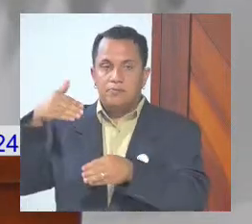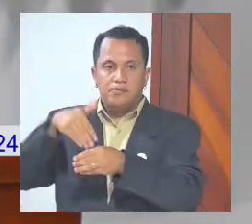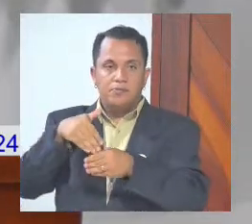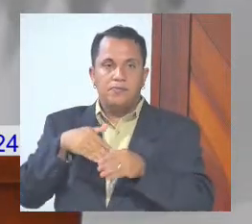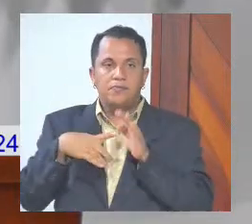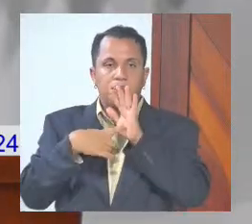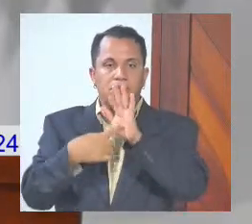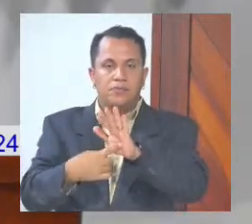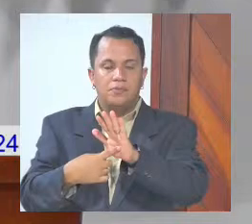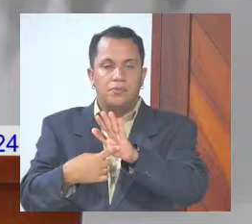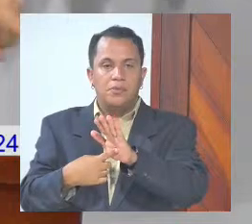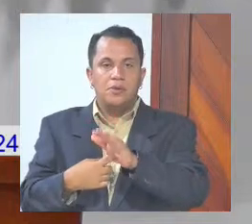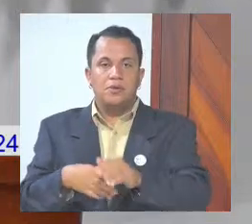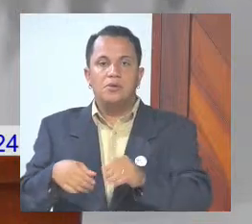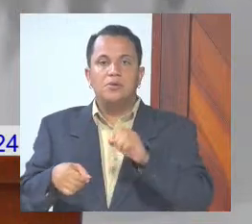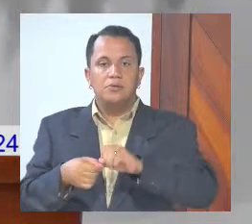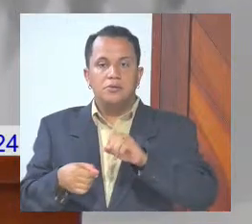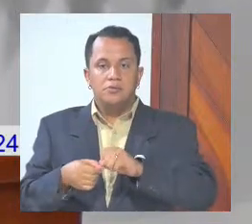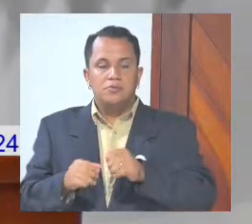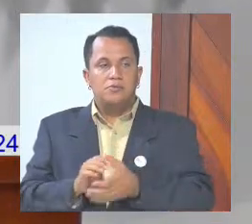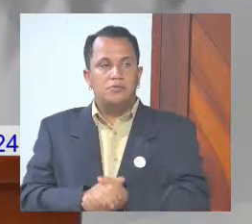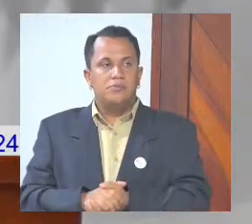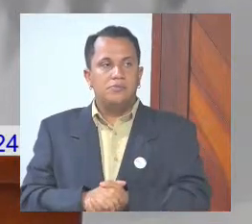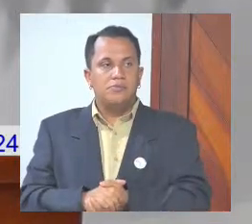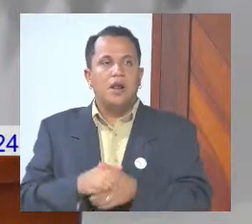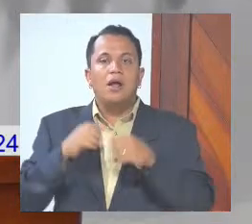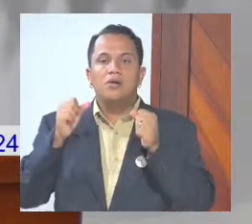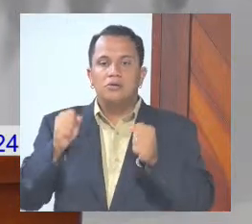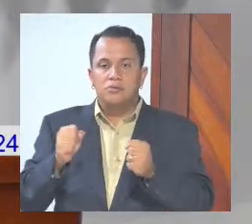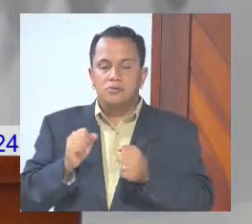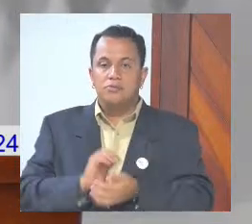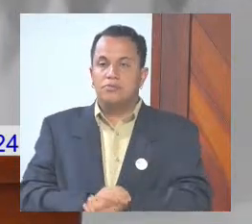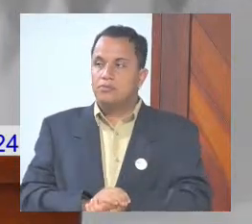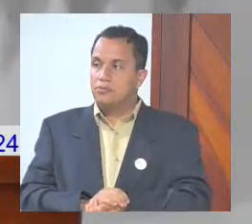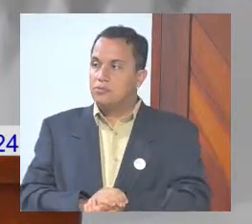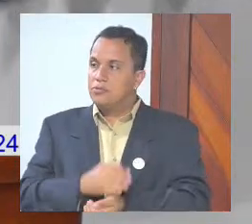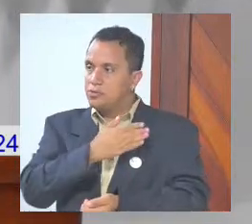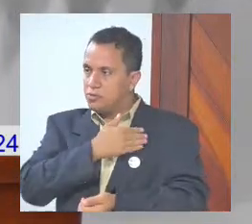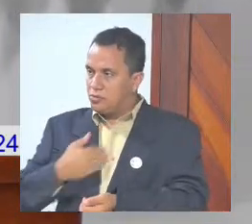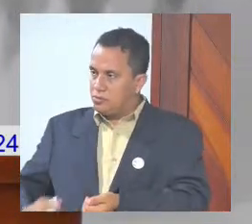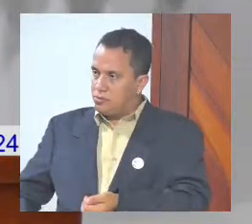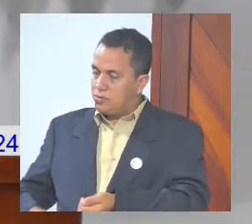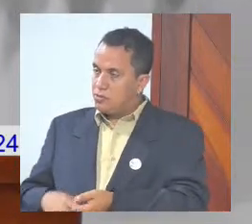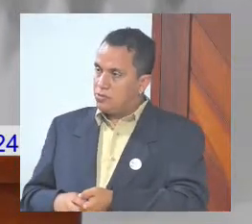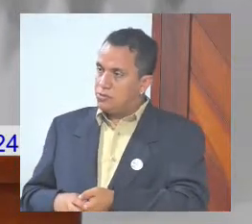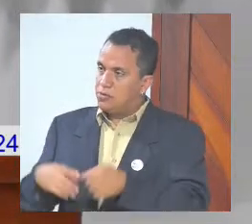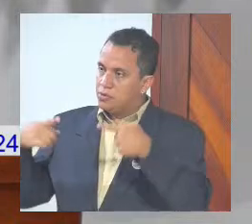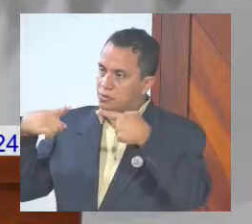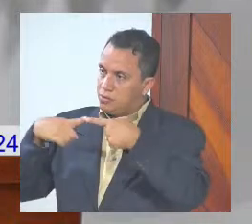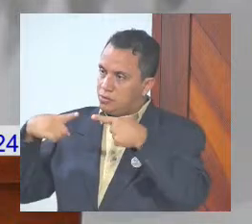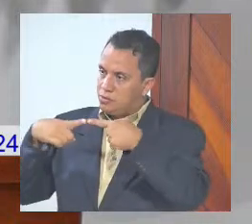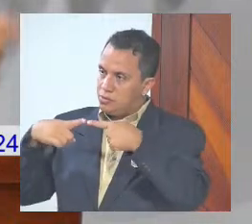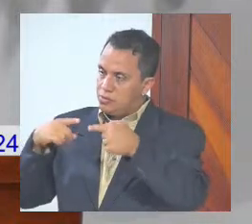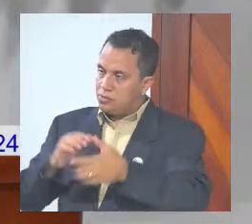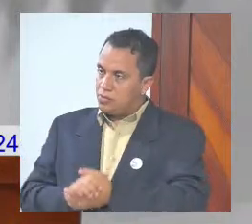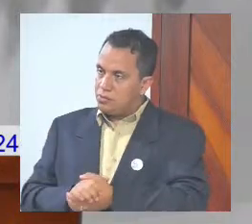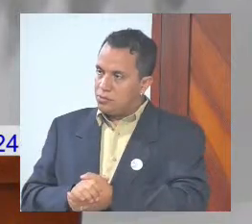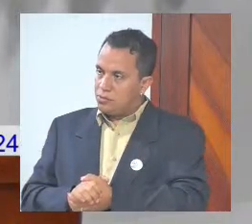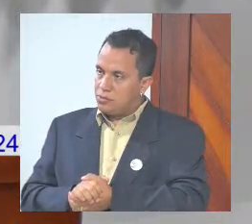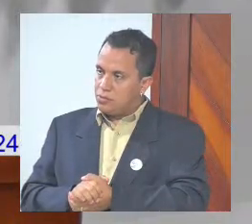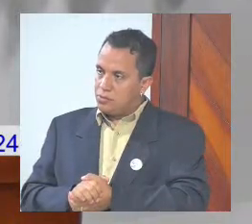o seu representante, está fazendo aqui no Poder Legislativo, presidente. De forma nenhuma a gente pode concordar com